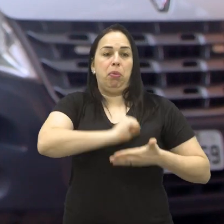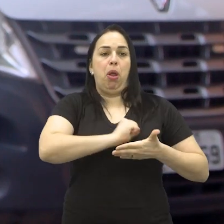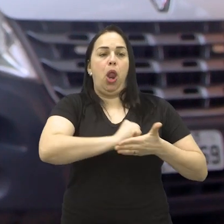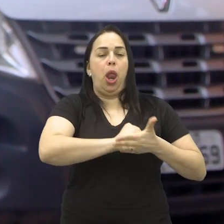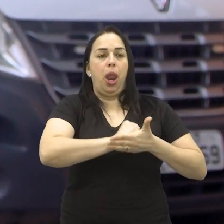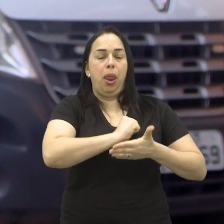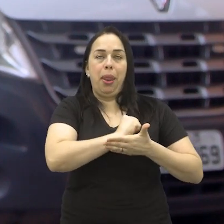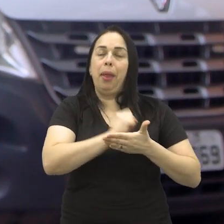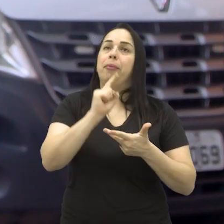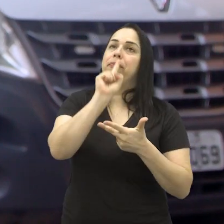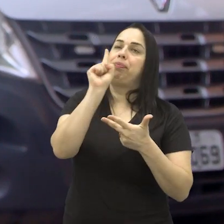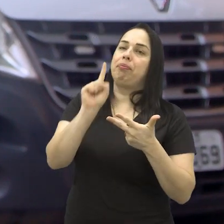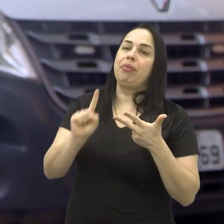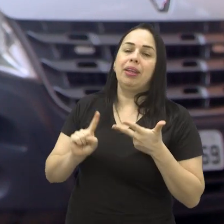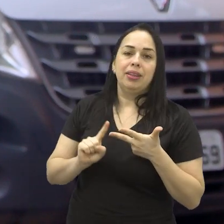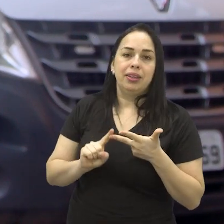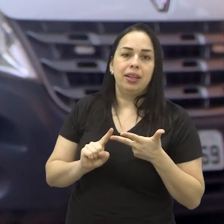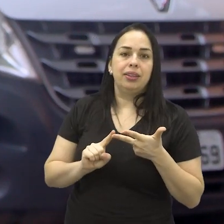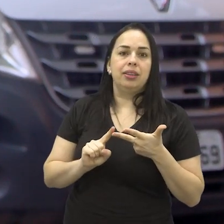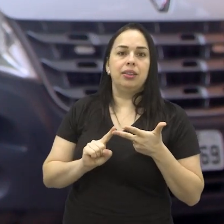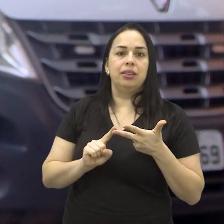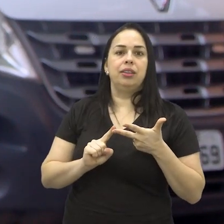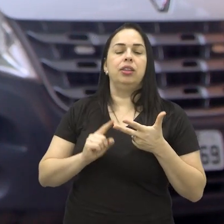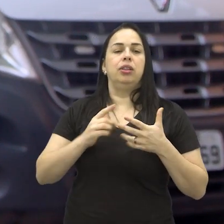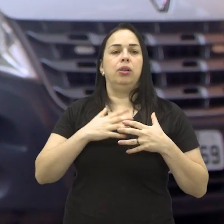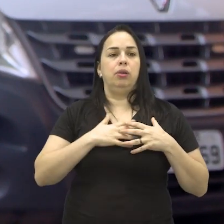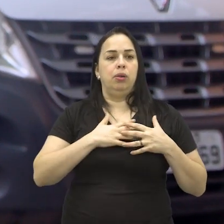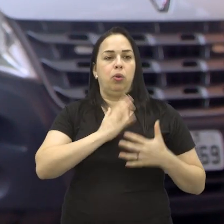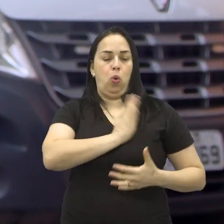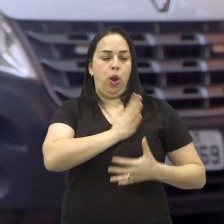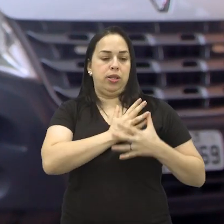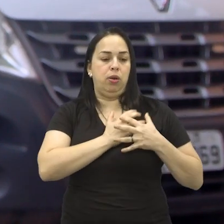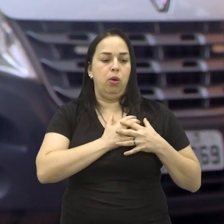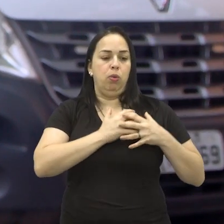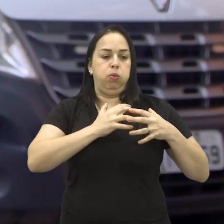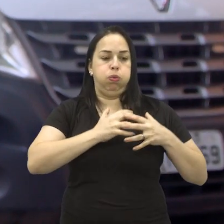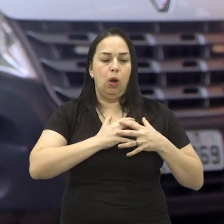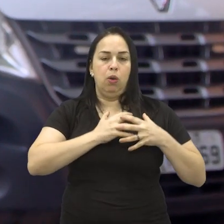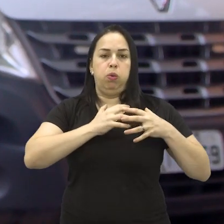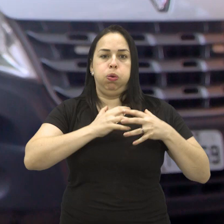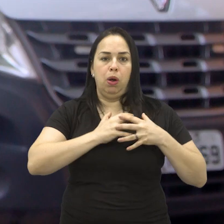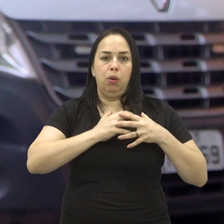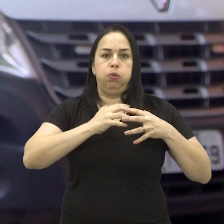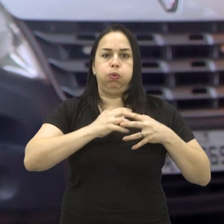de arritmia, quadros de insuficiência cardíaca, que são